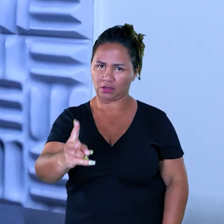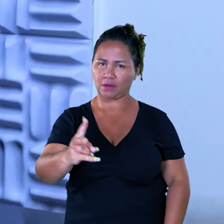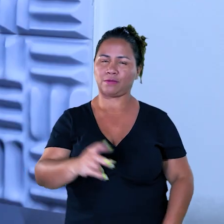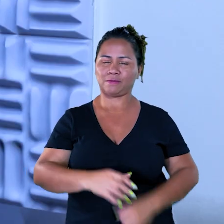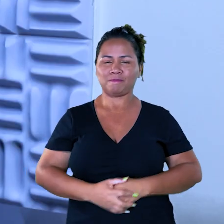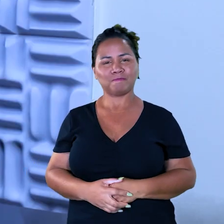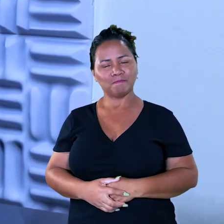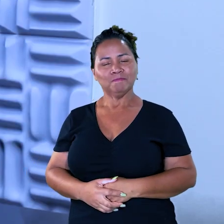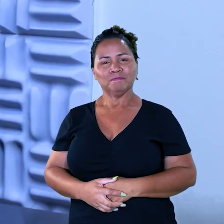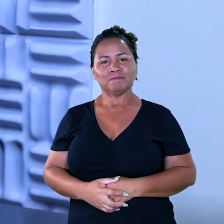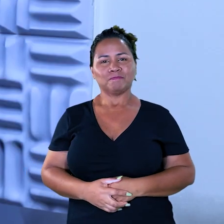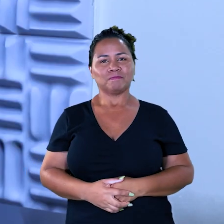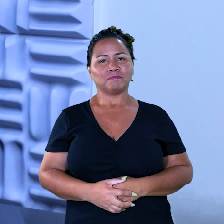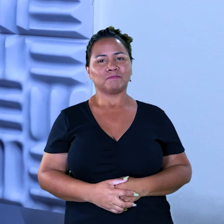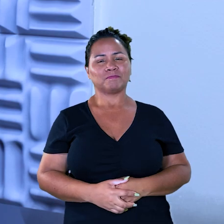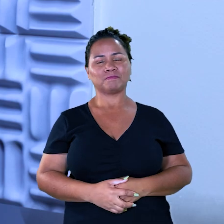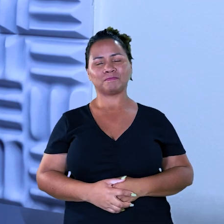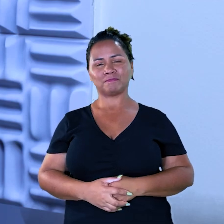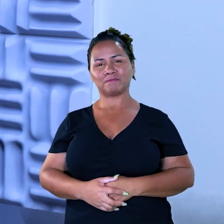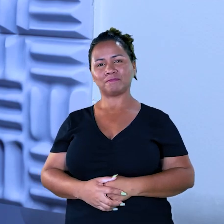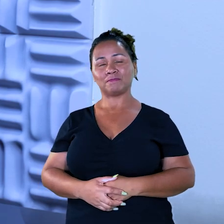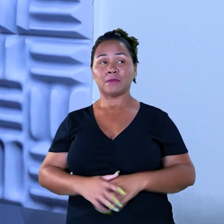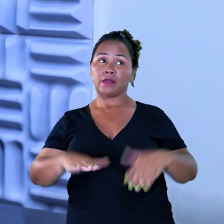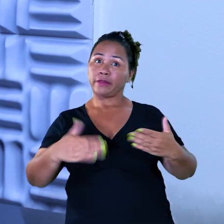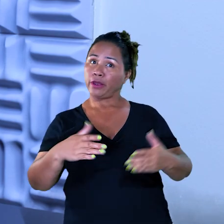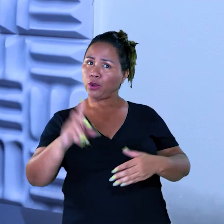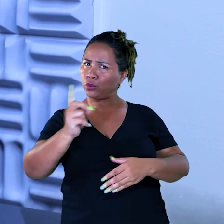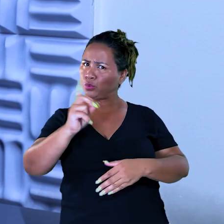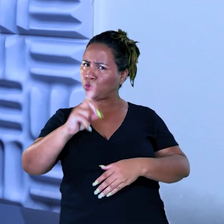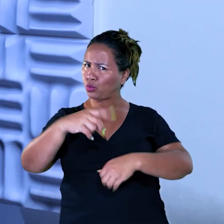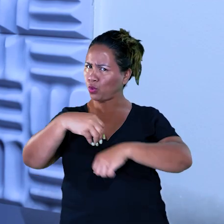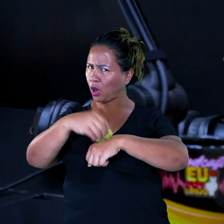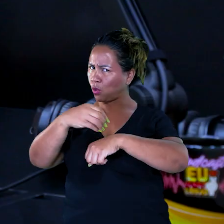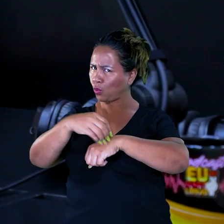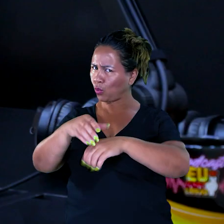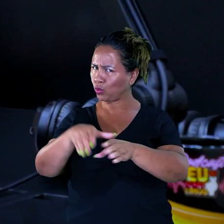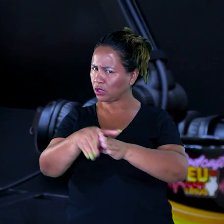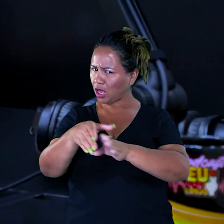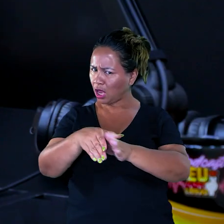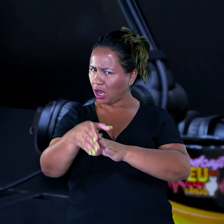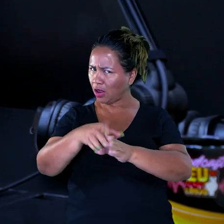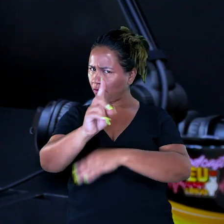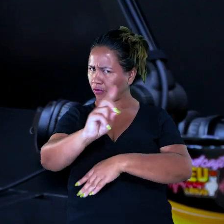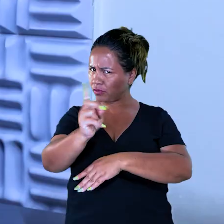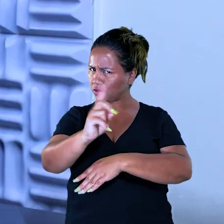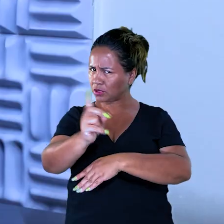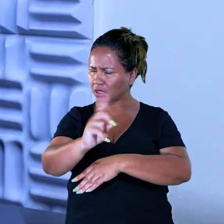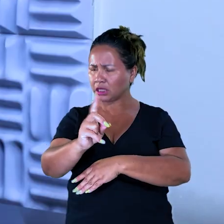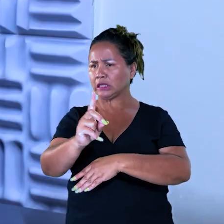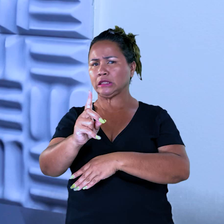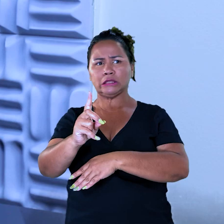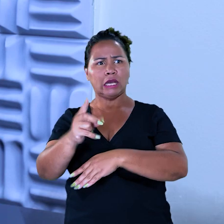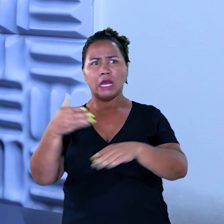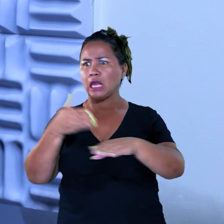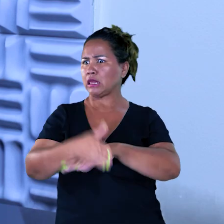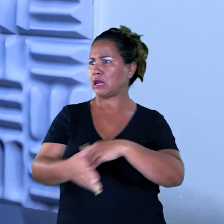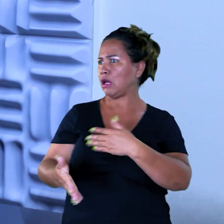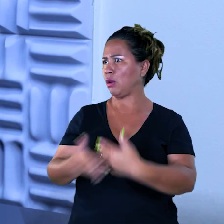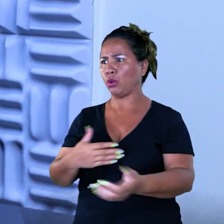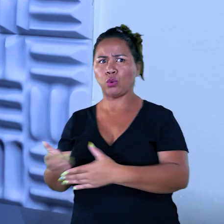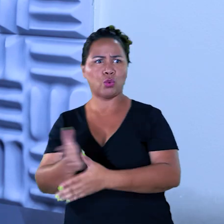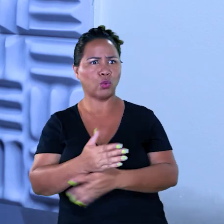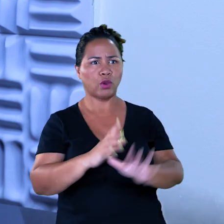mais. No caso, então, a gente não aconselha ninguém entrar assim na área sem Isso. estudar profundamente, né? É. Mas como tem